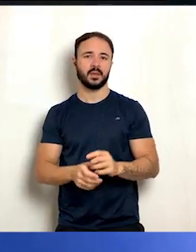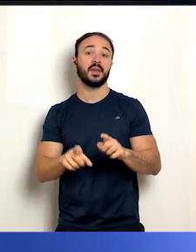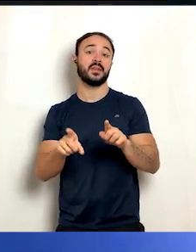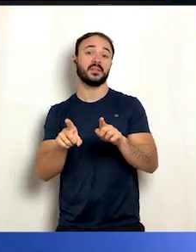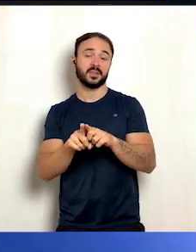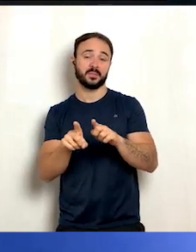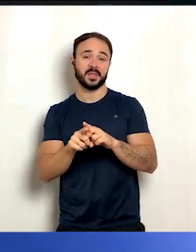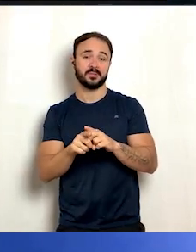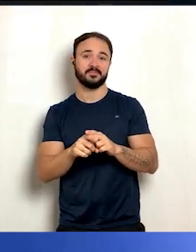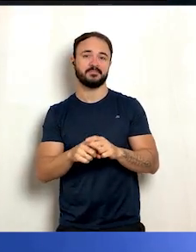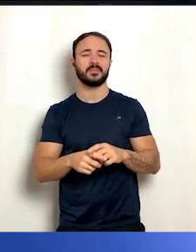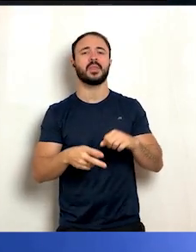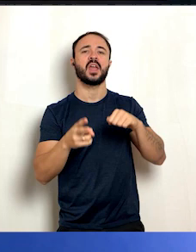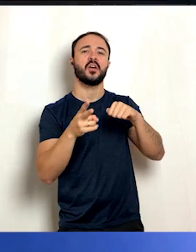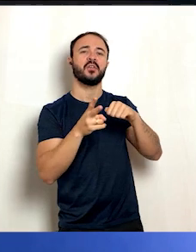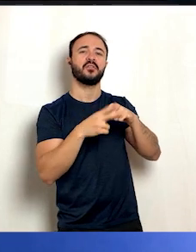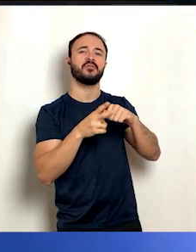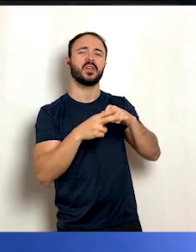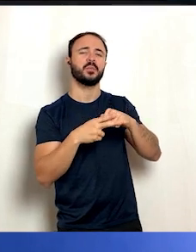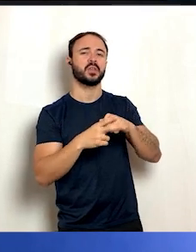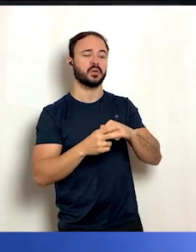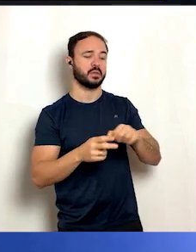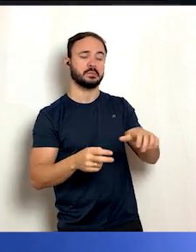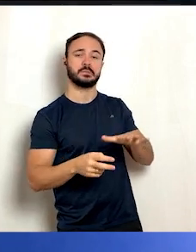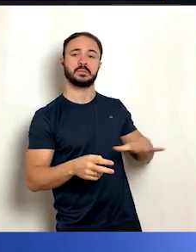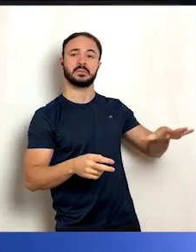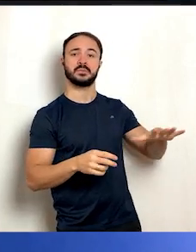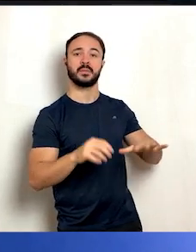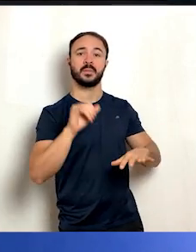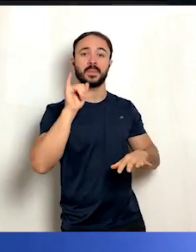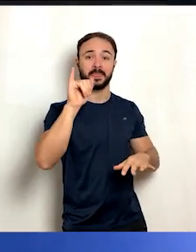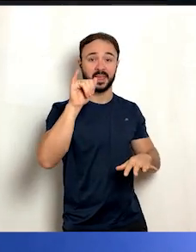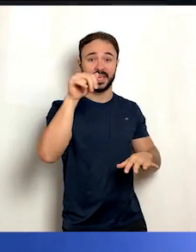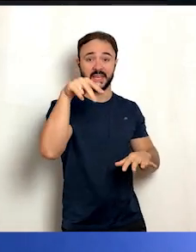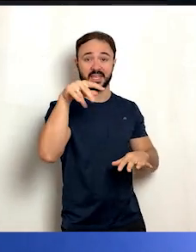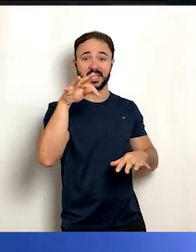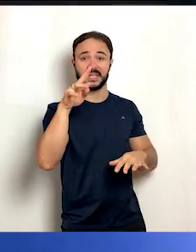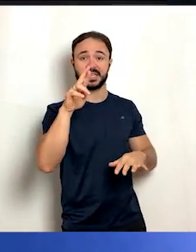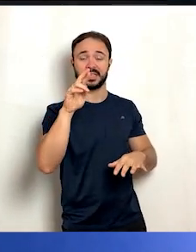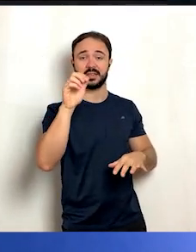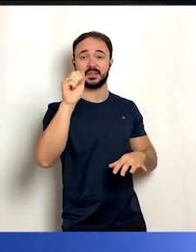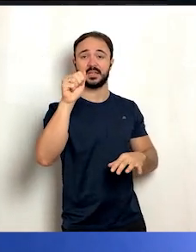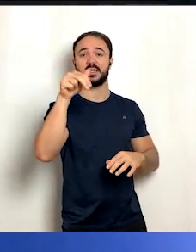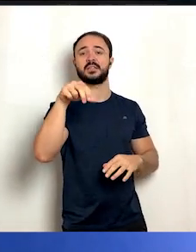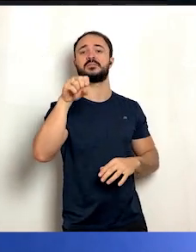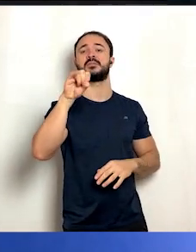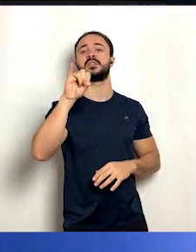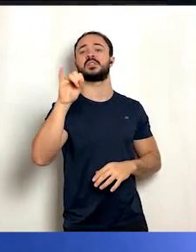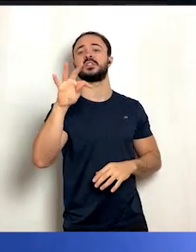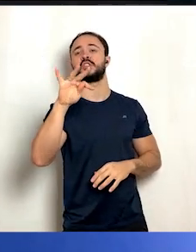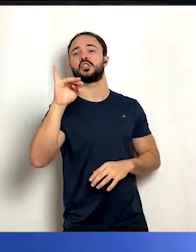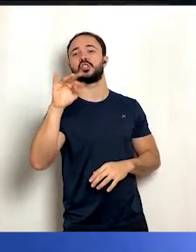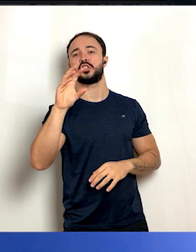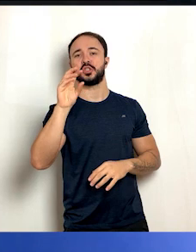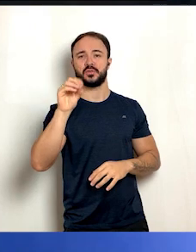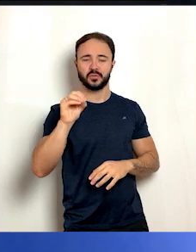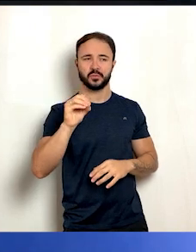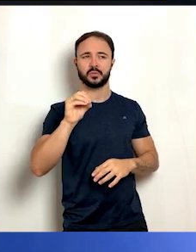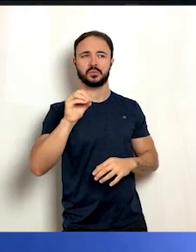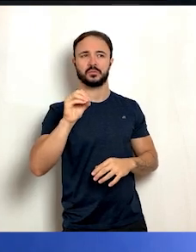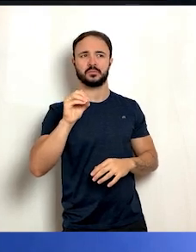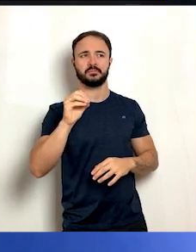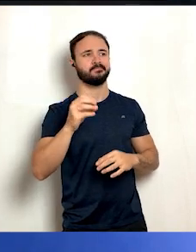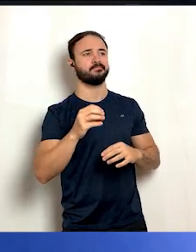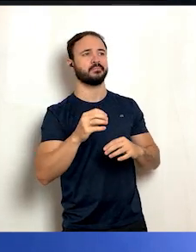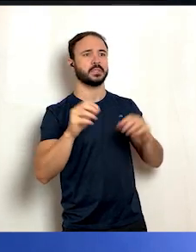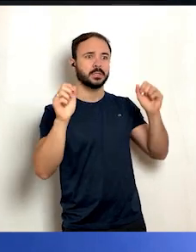Também temos os verbos intransitivos, que são aqueles verbos que não precisam ser acompanhados por complemento, pois eles conseguem